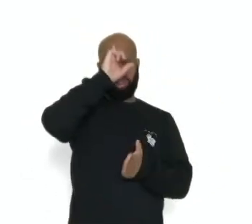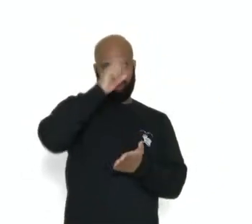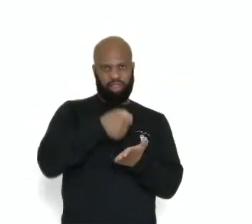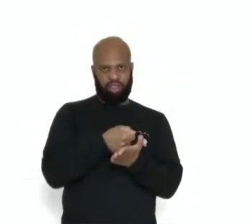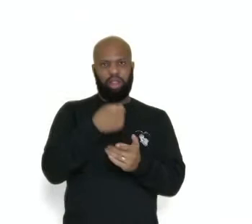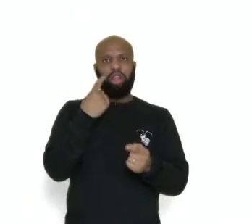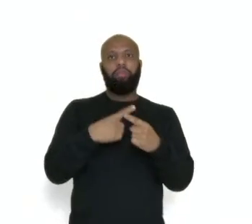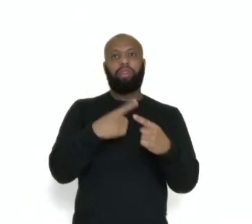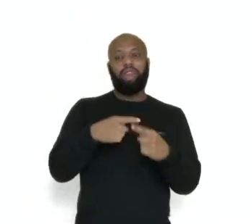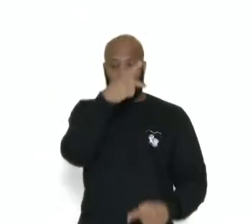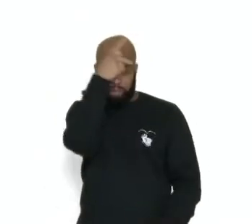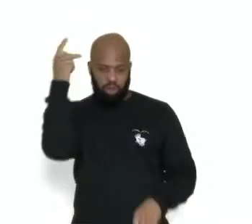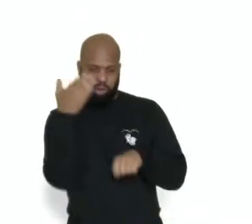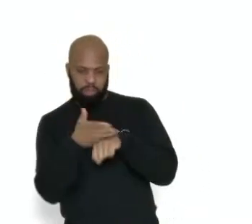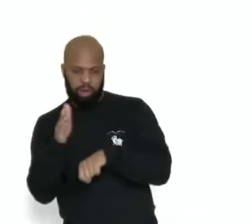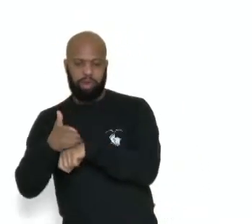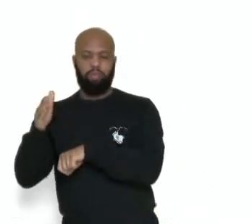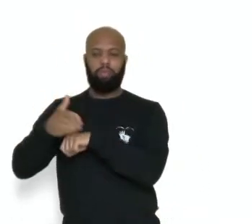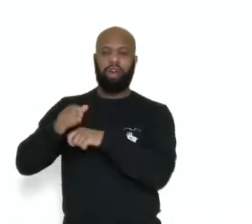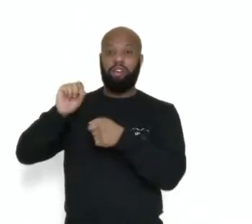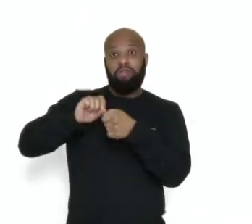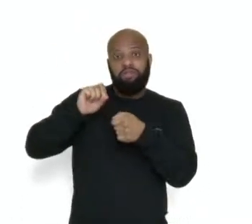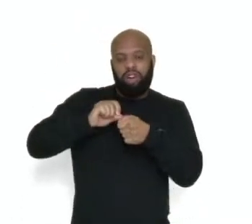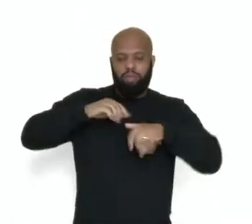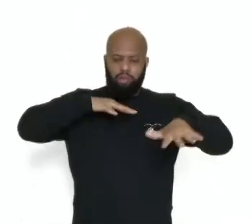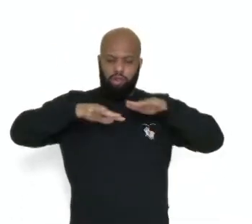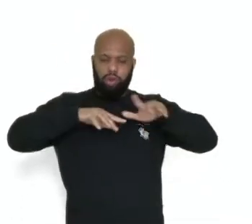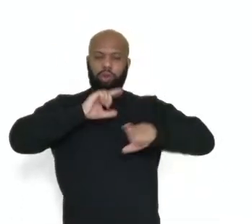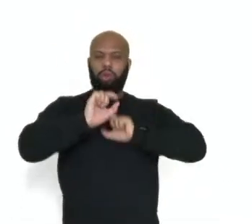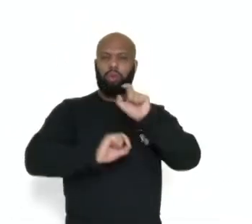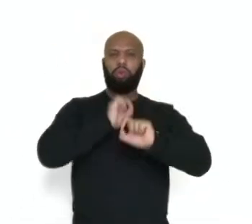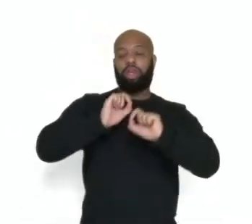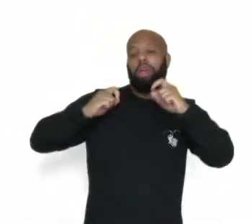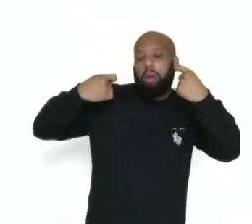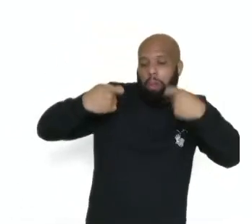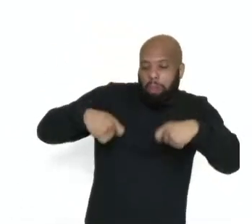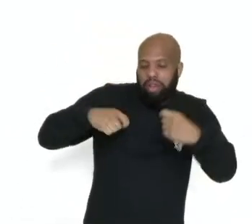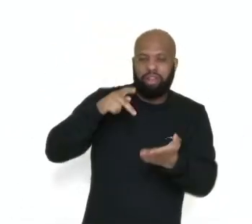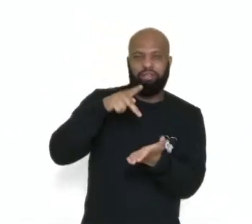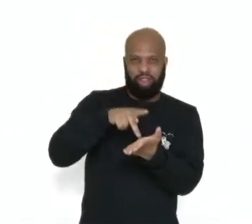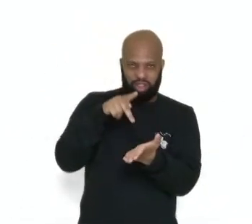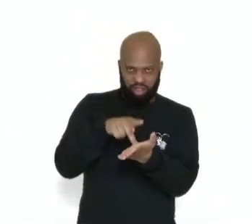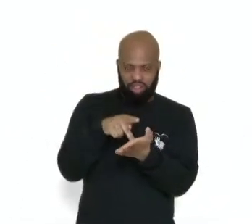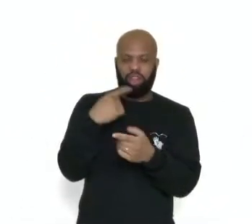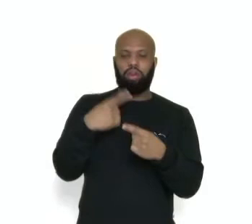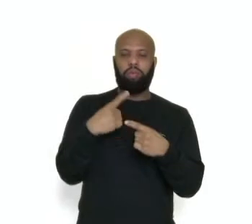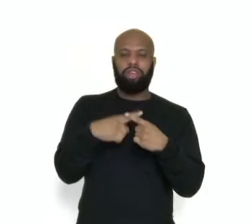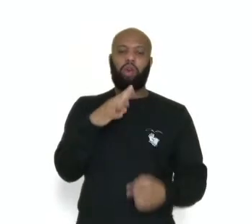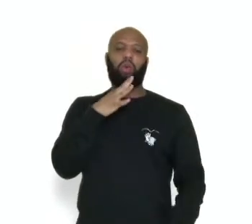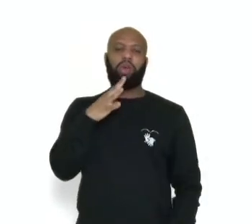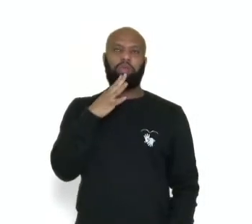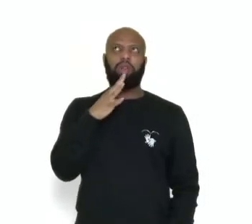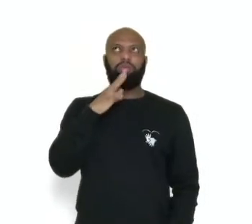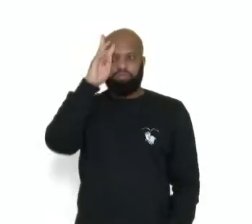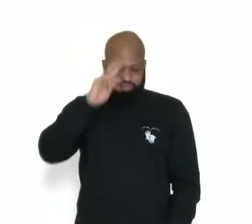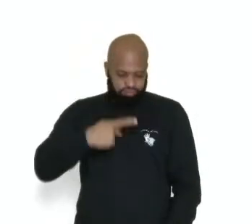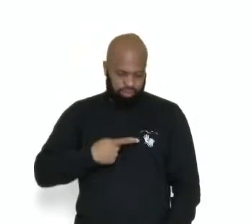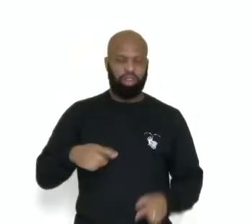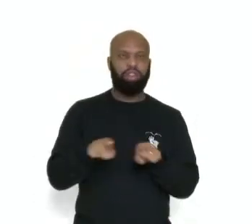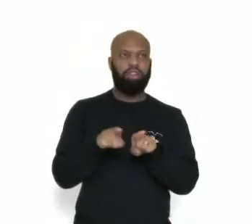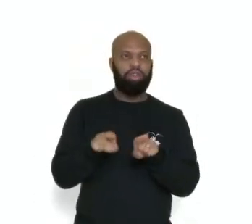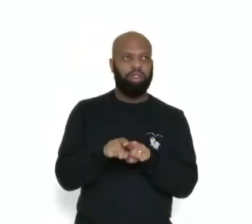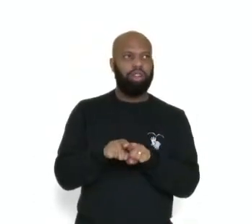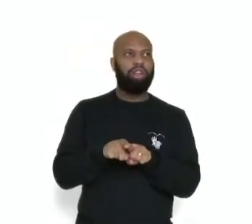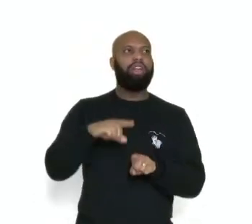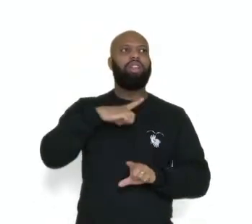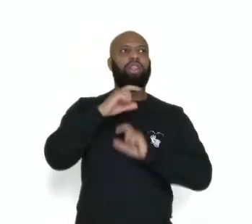praticante ele desenvolve movimentos dentro da que ele ele necessita nessa esse conhecimento sobre si é